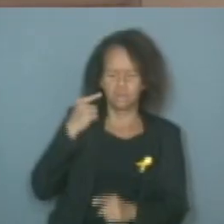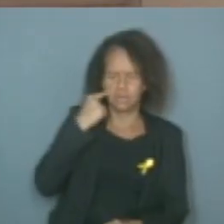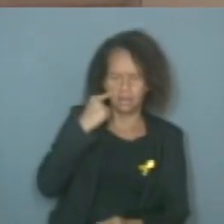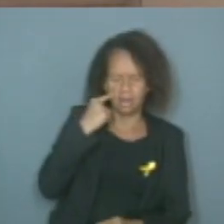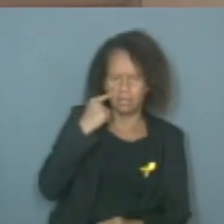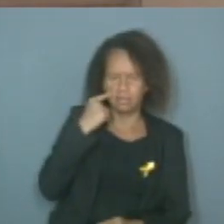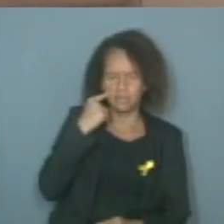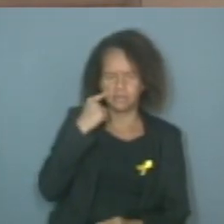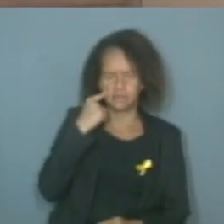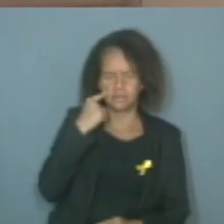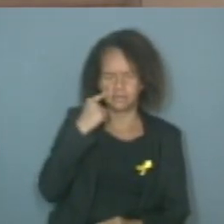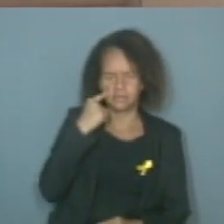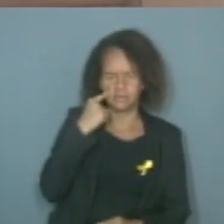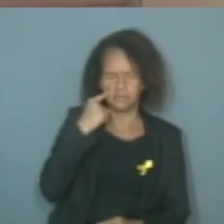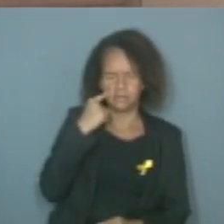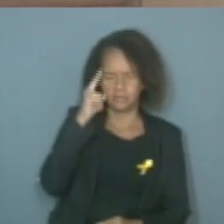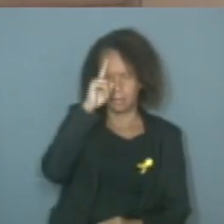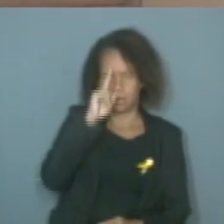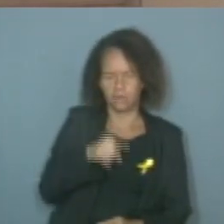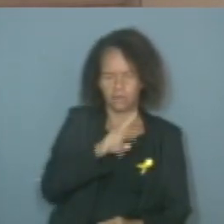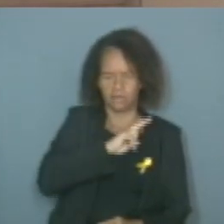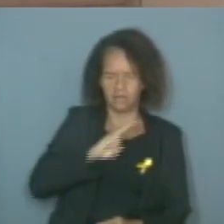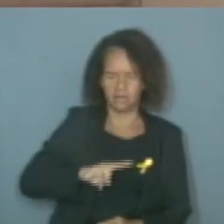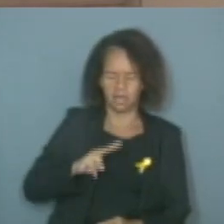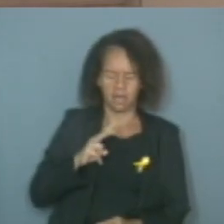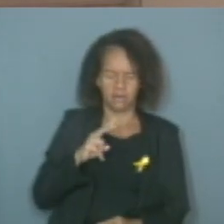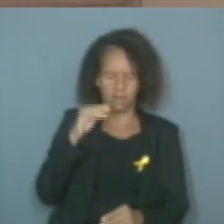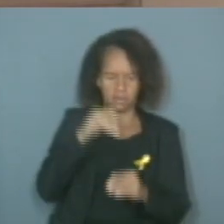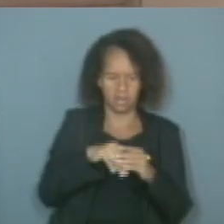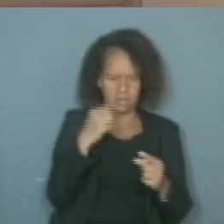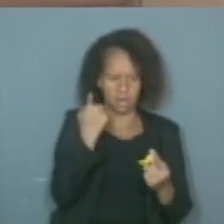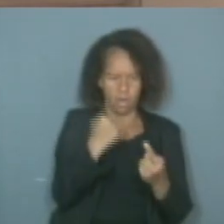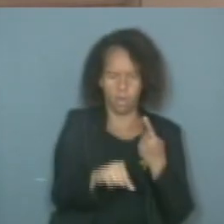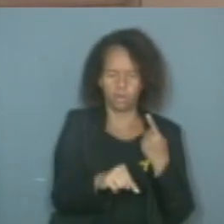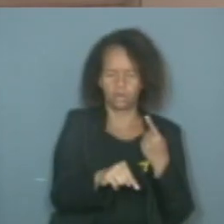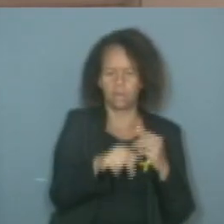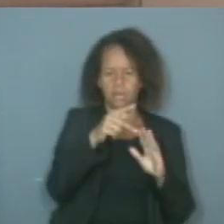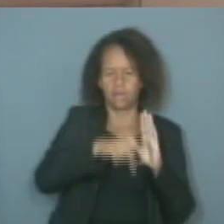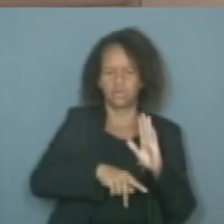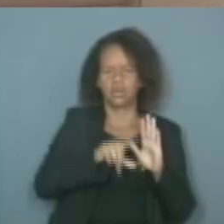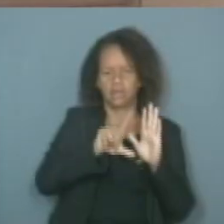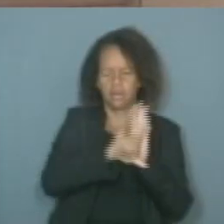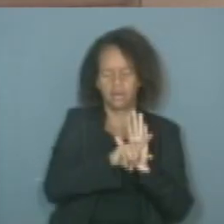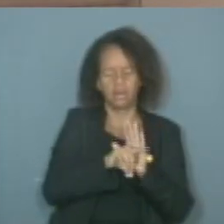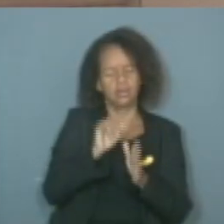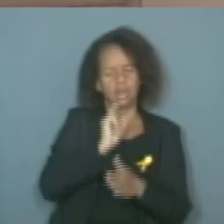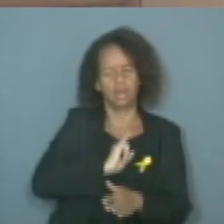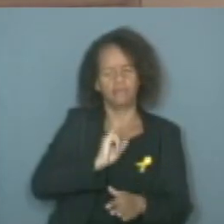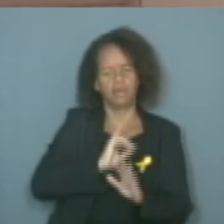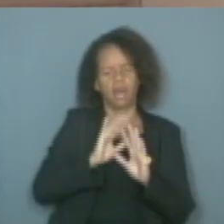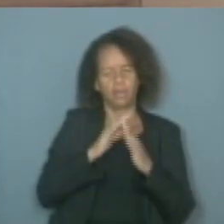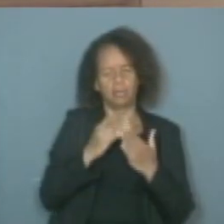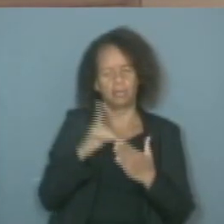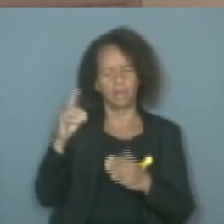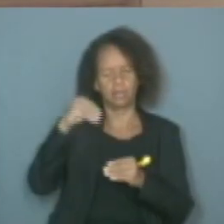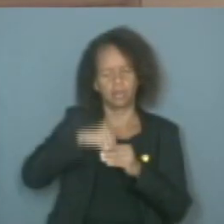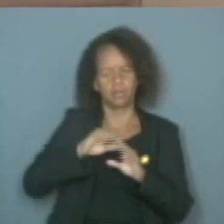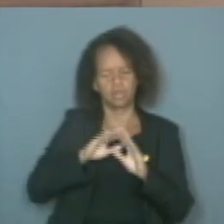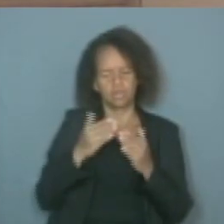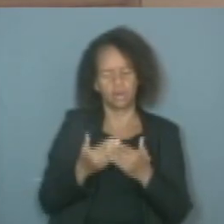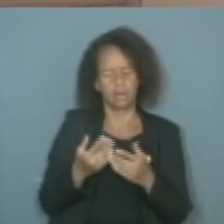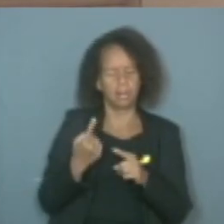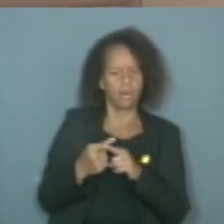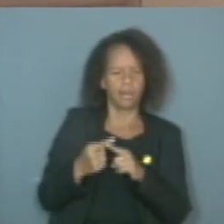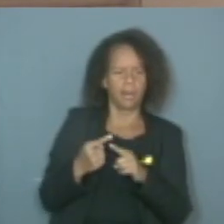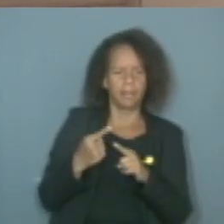Campos ordenou que os vereadores votassem contra um projeto de lei que garantisse o intervalo bíblico nas escolas? Por que